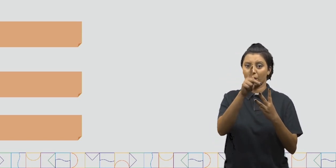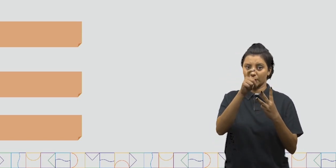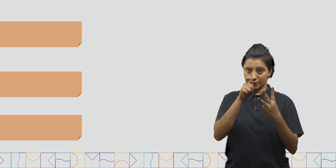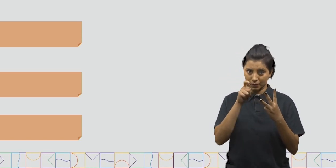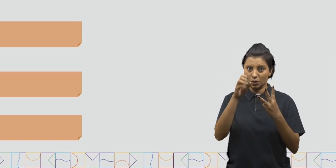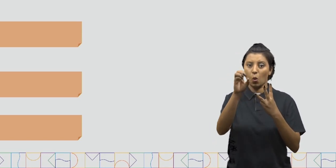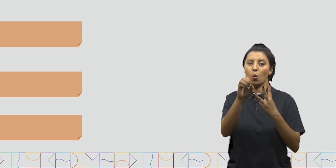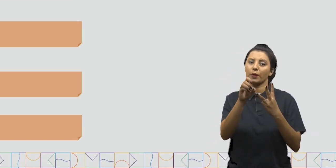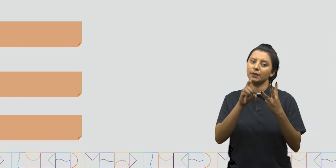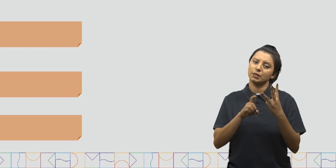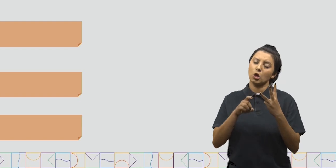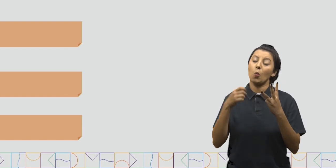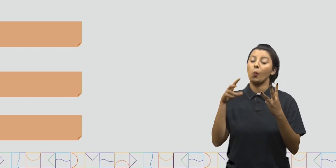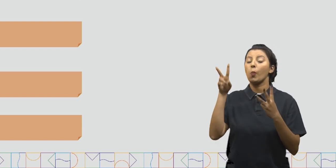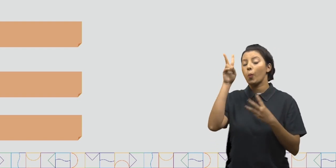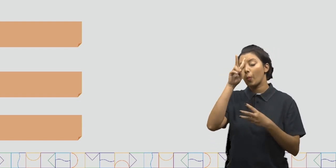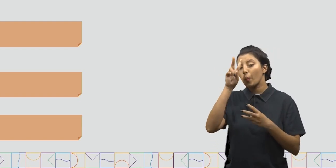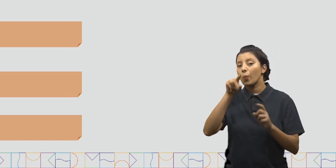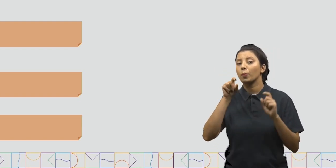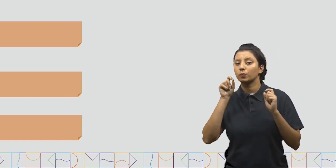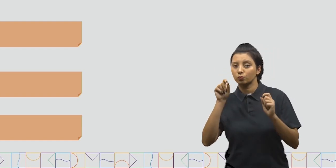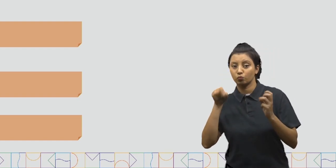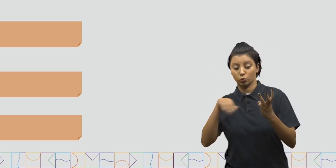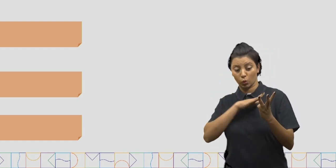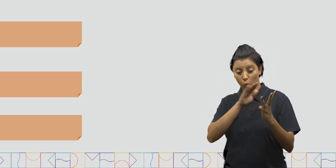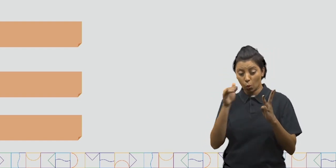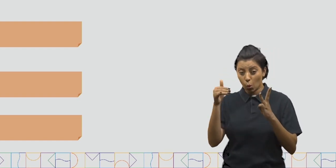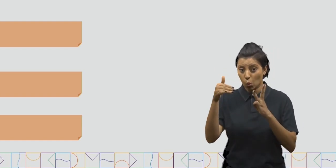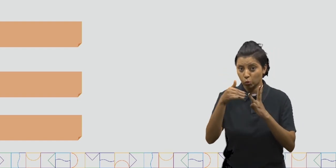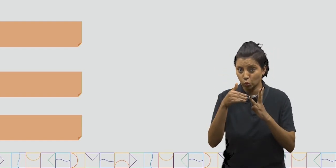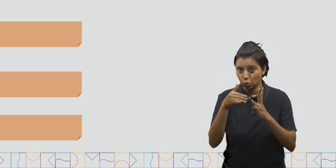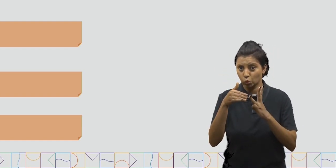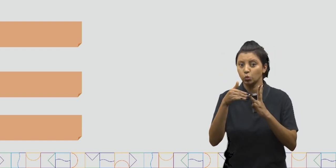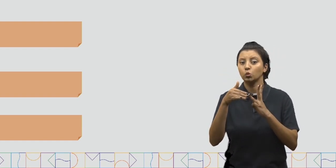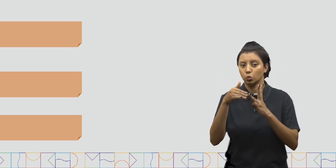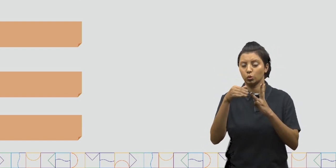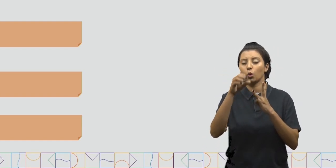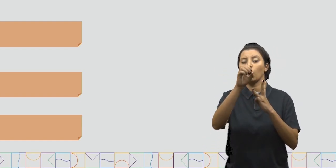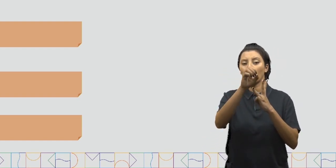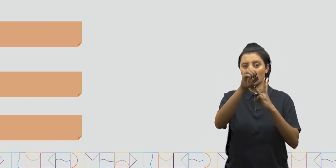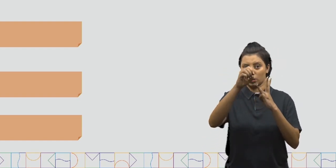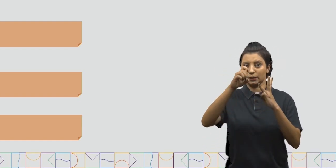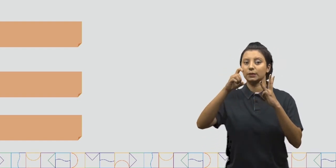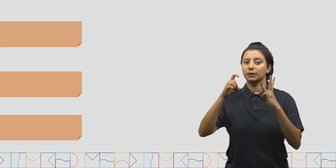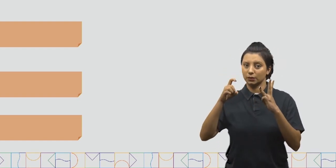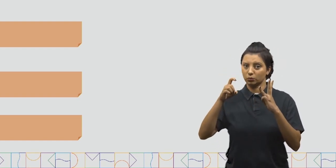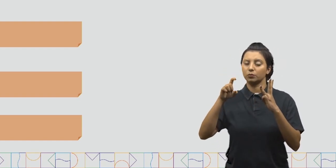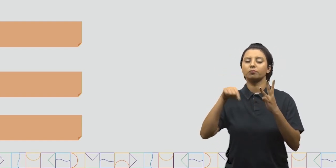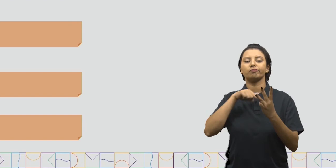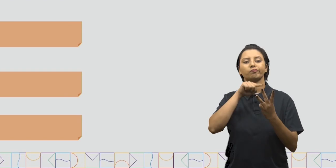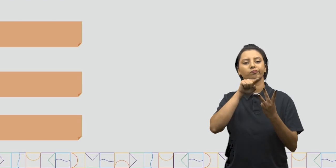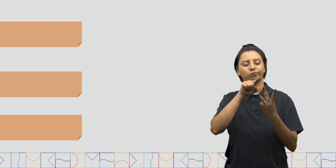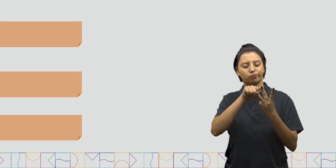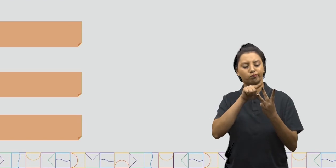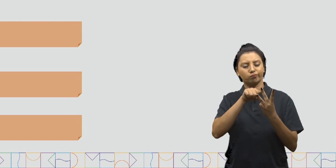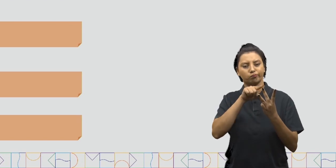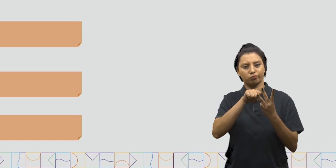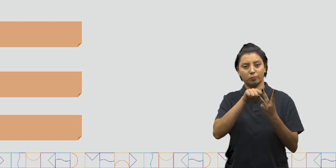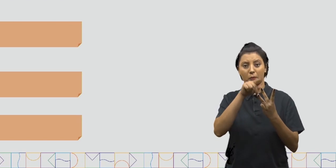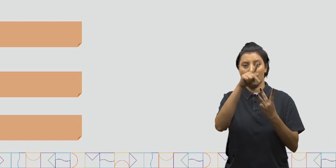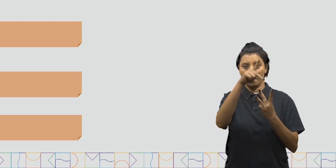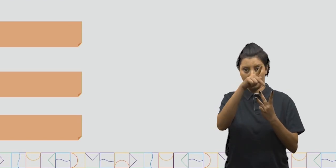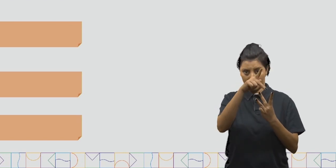ou oxítona. Lembre-se que quando é a última sílaba, a sílaba tônica, eu vou chamar de oxítona. Quando